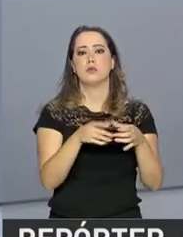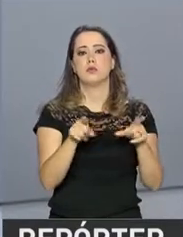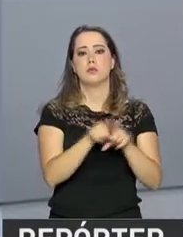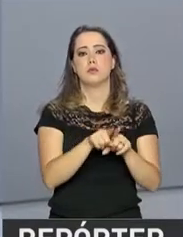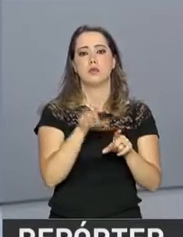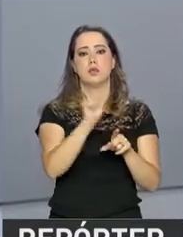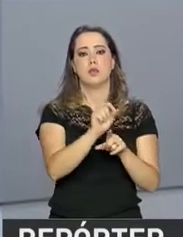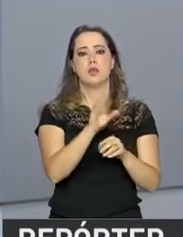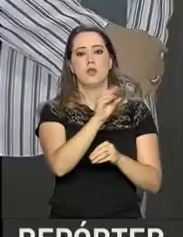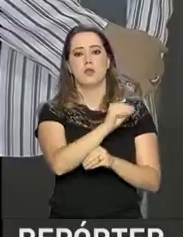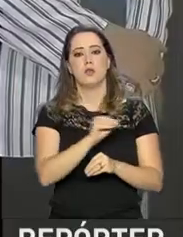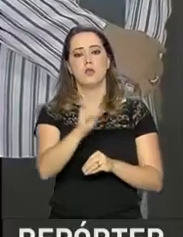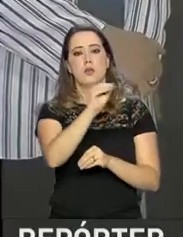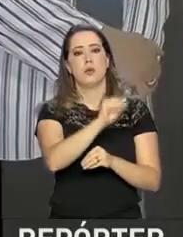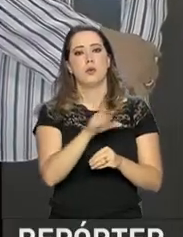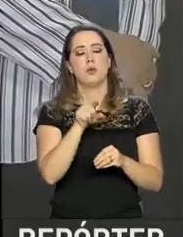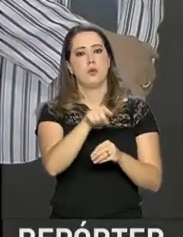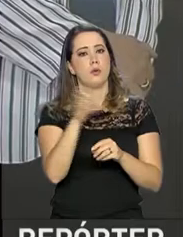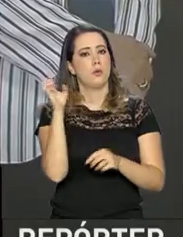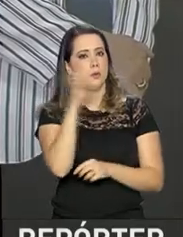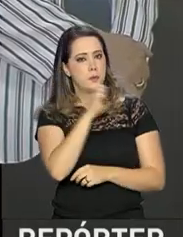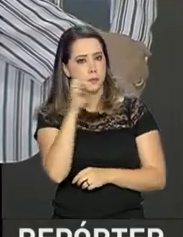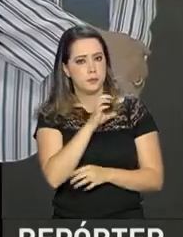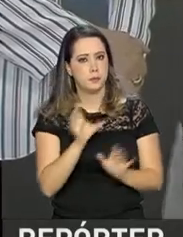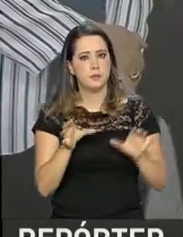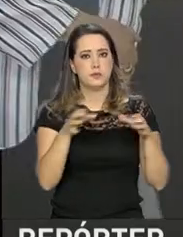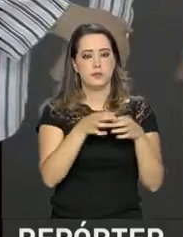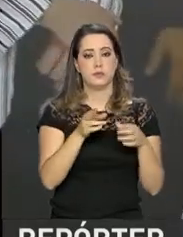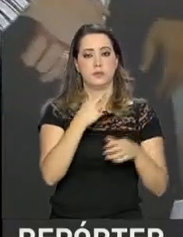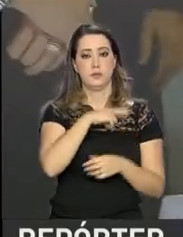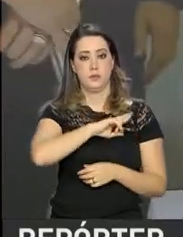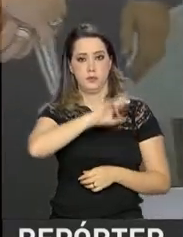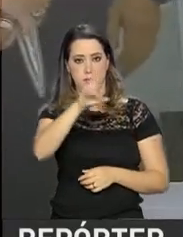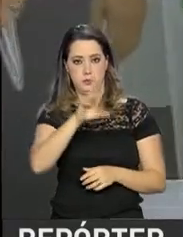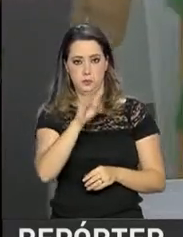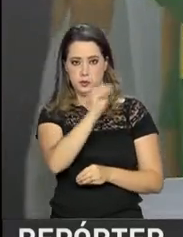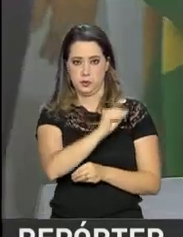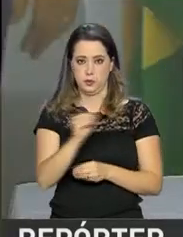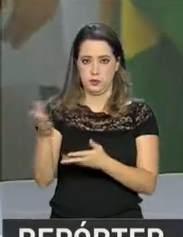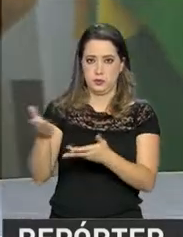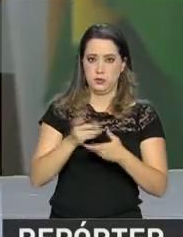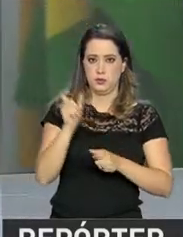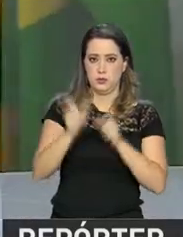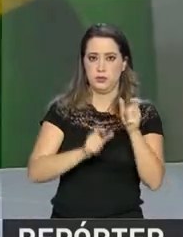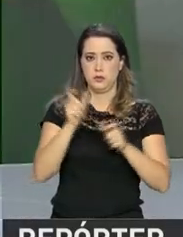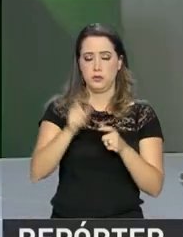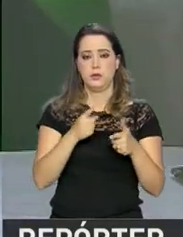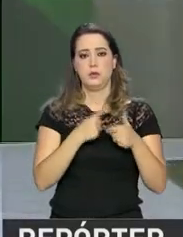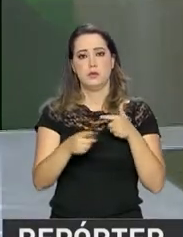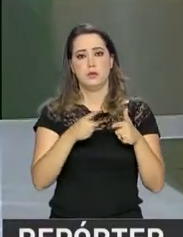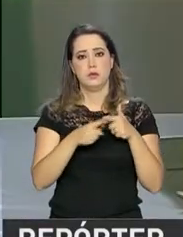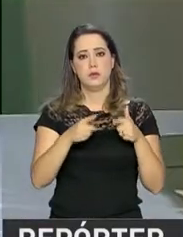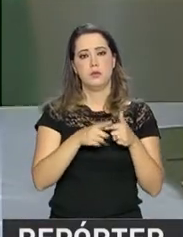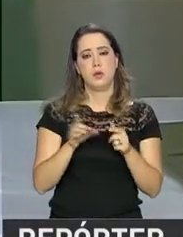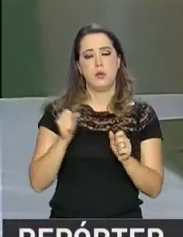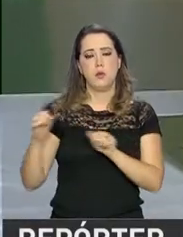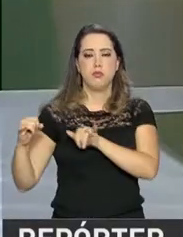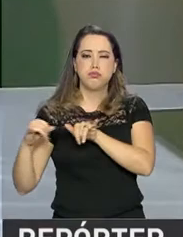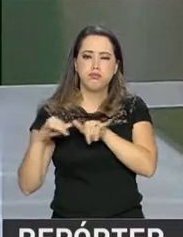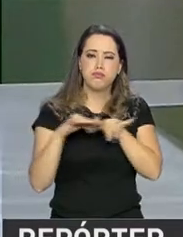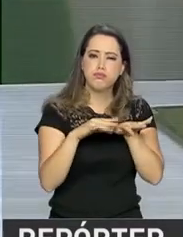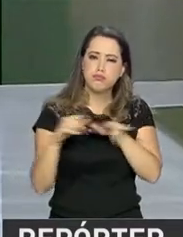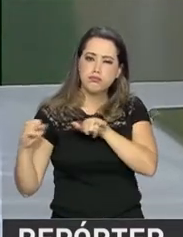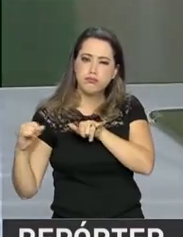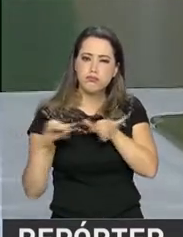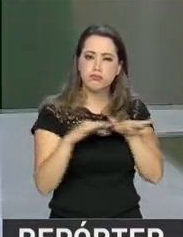emergencial o comitê vai ser responsável pelas medidas de acolhimento às pessoas que estão em situação de vulnerabilidade causada